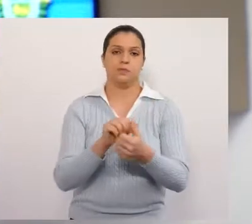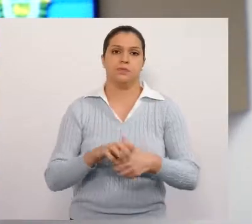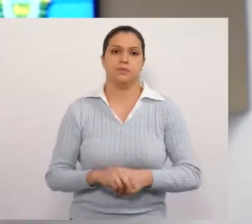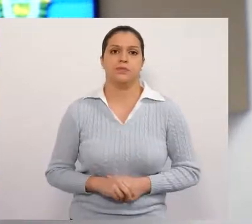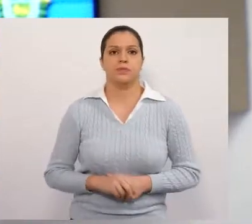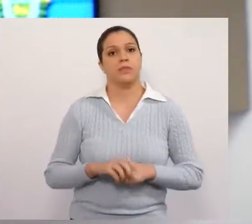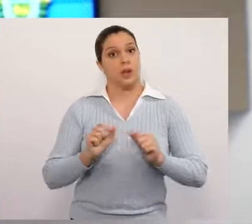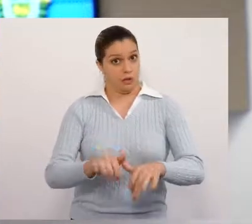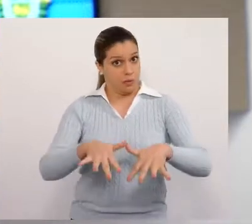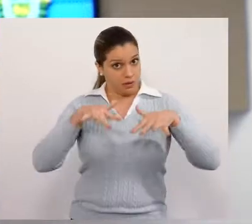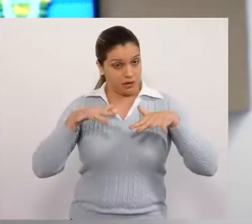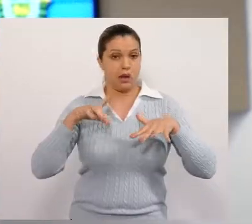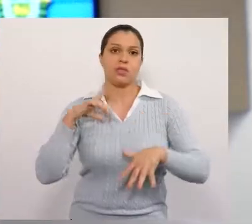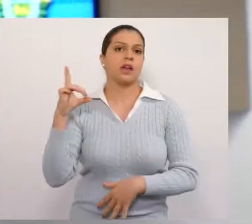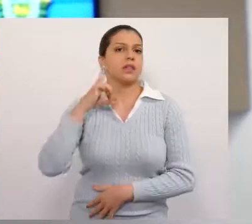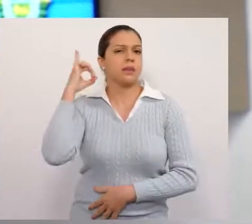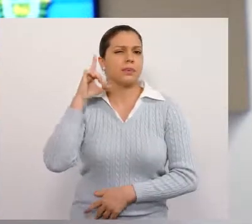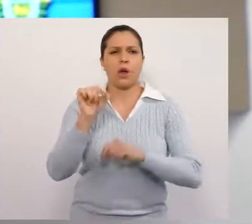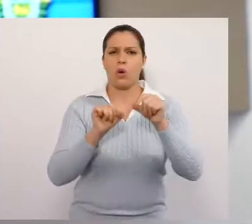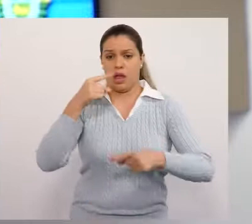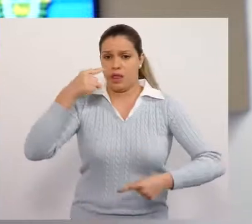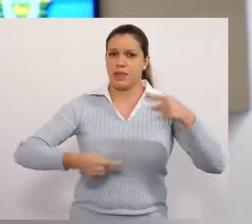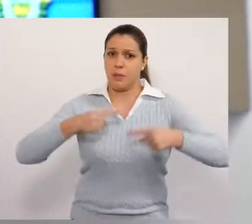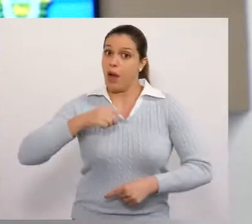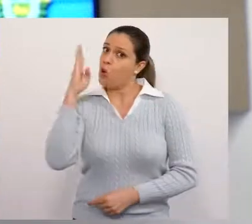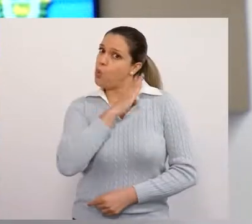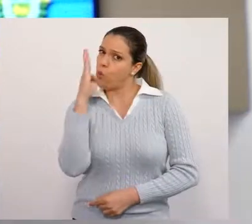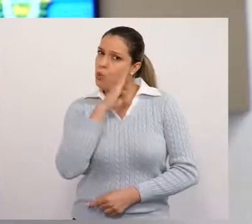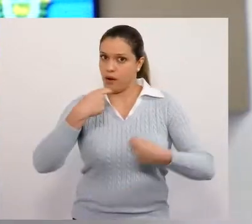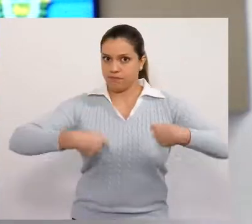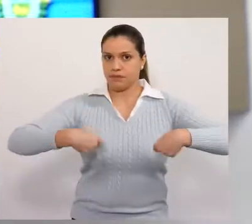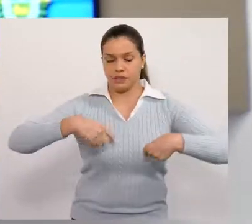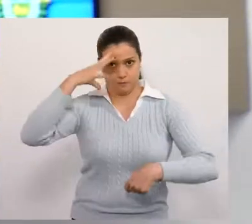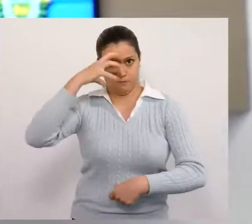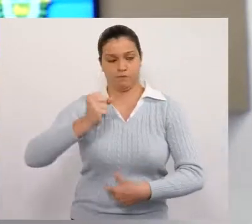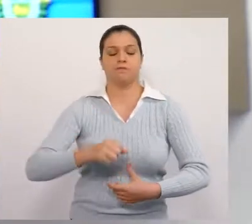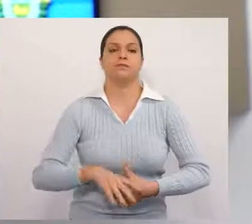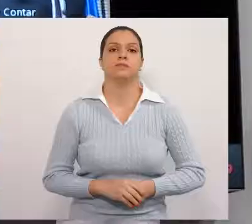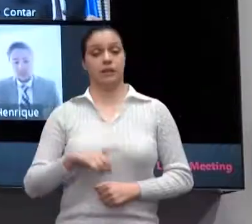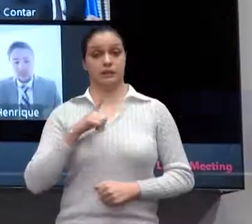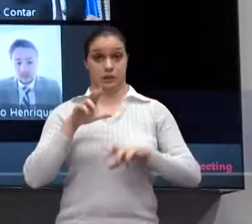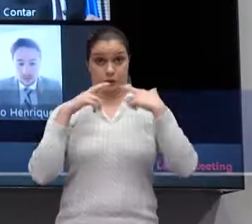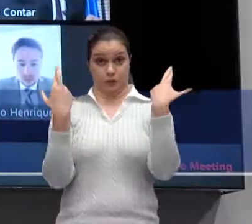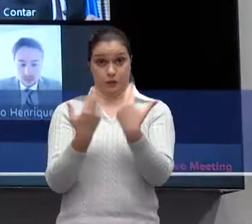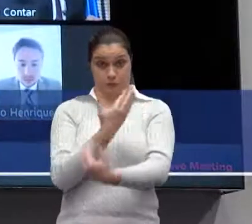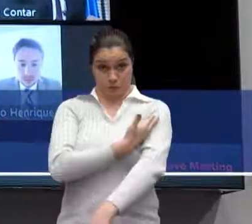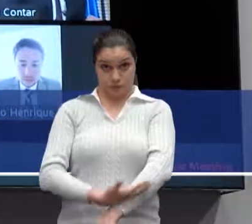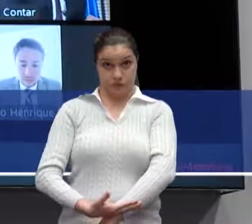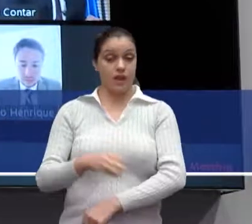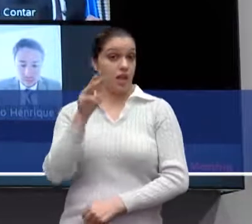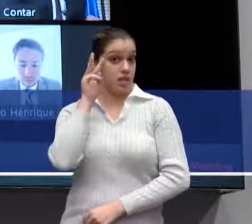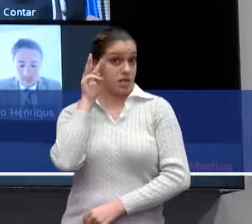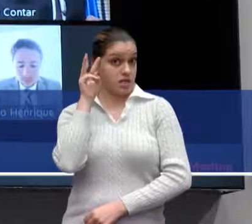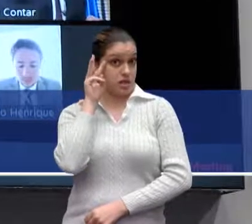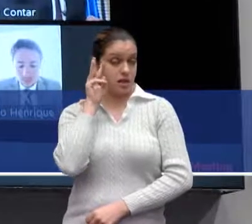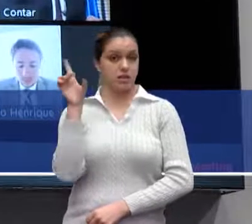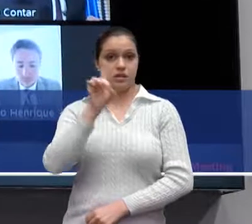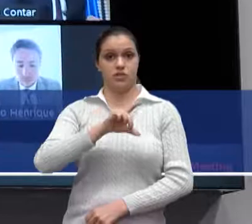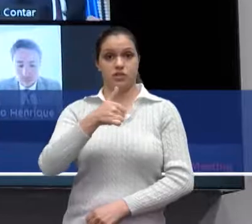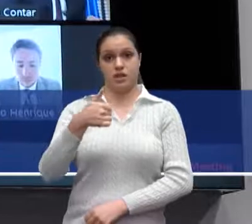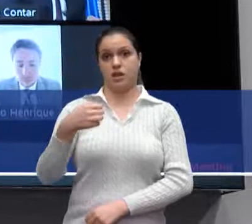seja, tramitarão juntas no plenário. Os parlamentares debateram a urgência da medida. Ainda durante a sessão plenária